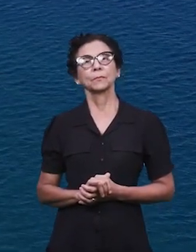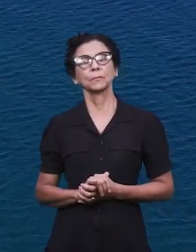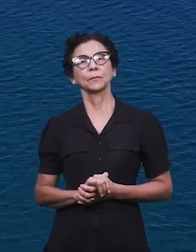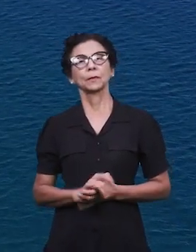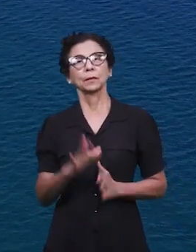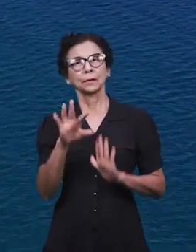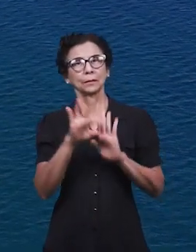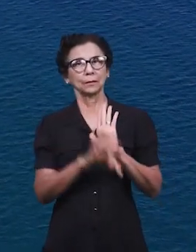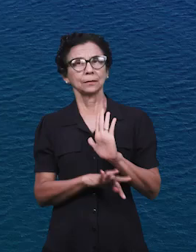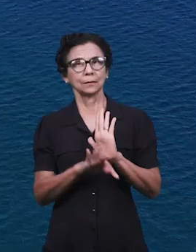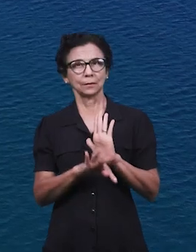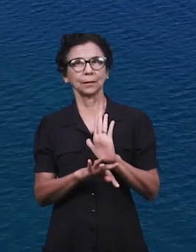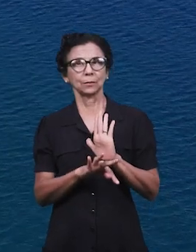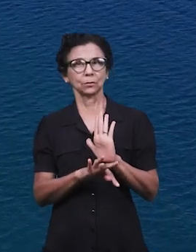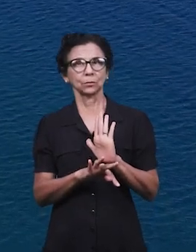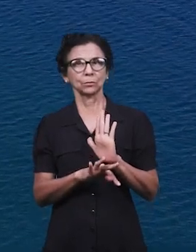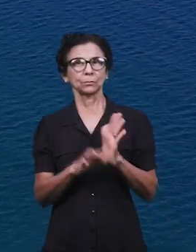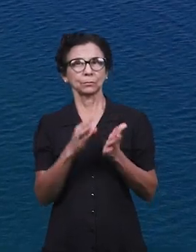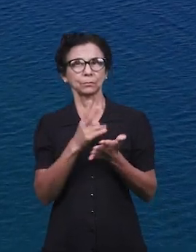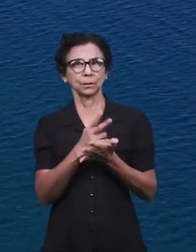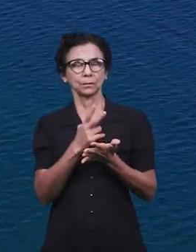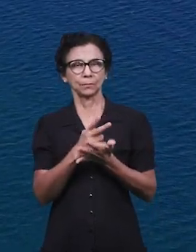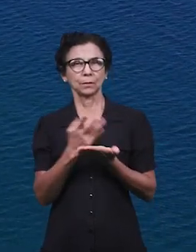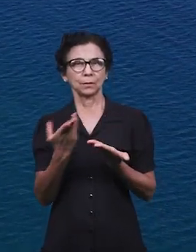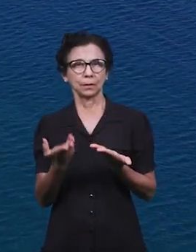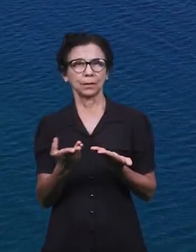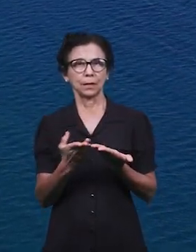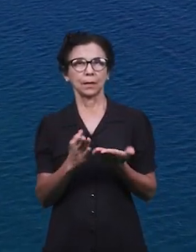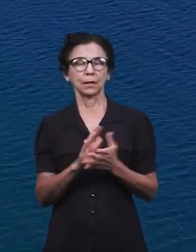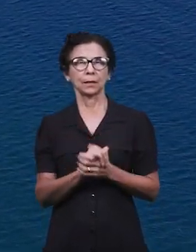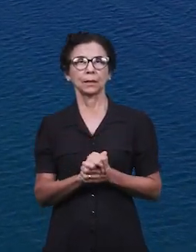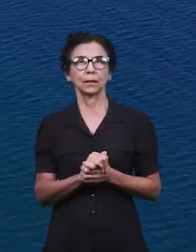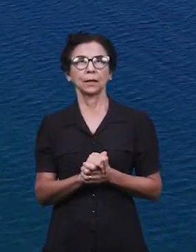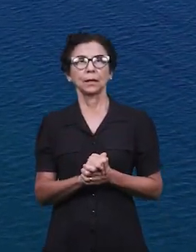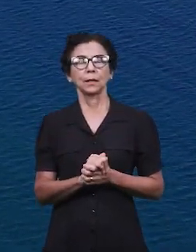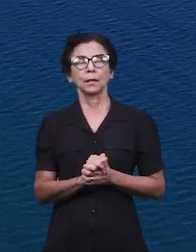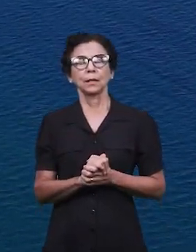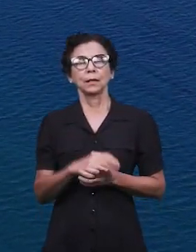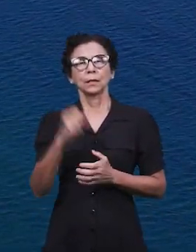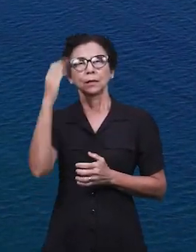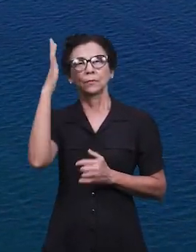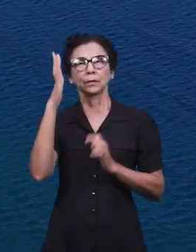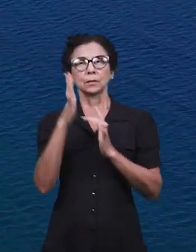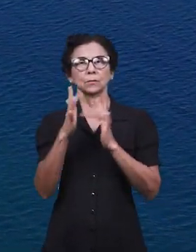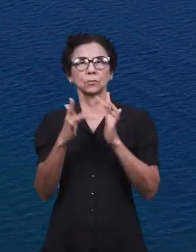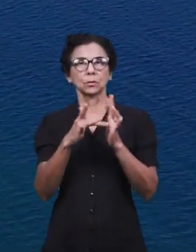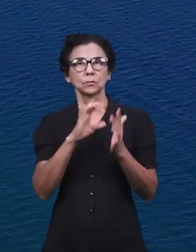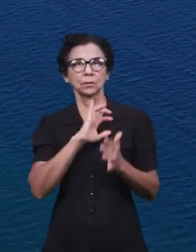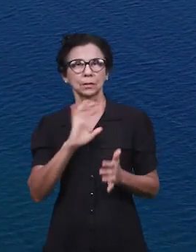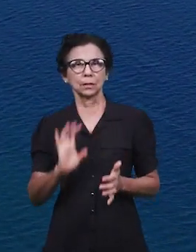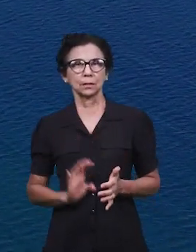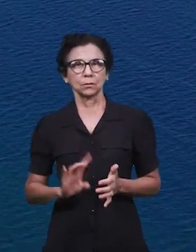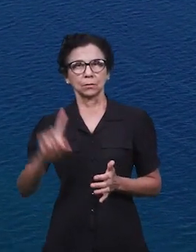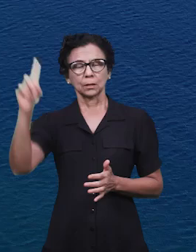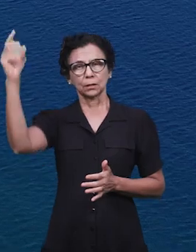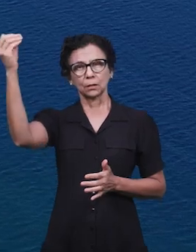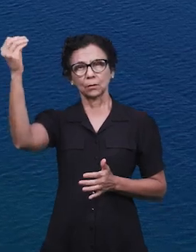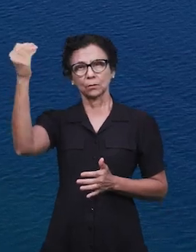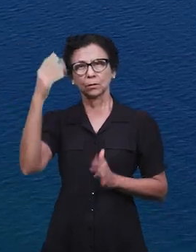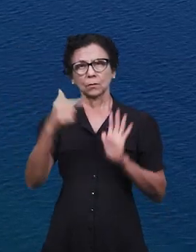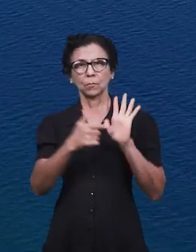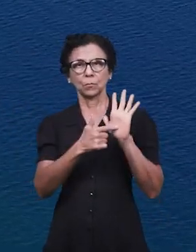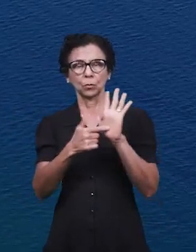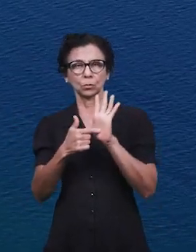revelação de Jesus Cristo, a qual Deus lhe deu, está em Apocalipse, capítulo 1, verso 1, para mostrar aos seus servos as coisas que